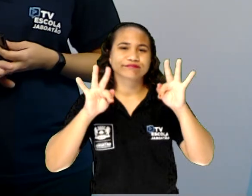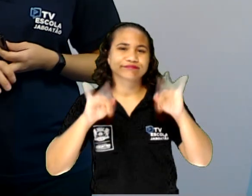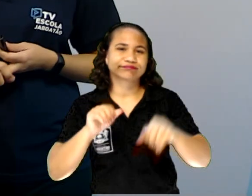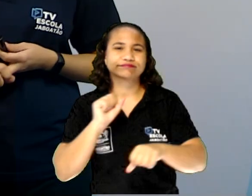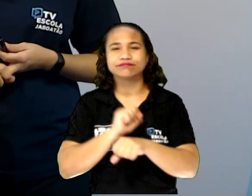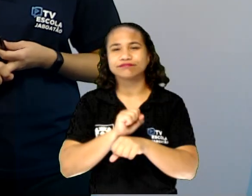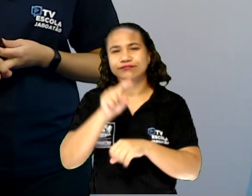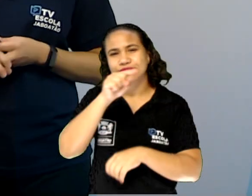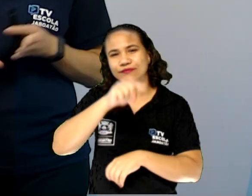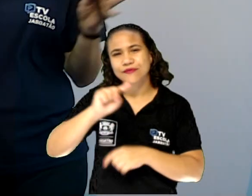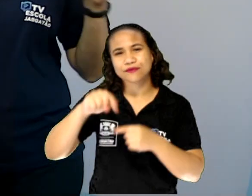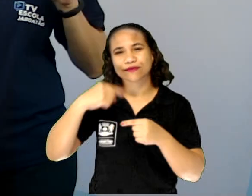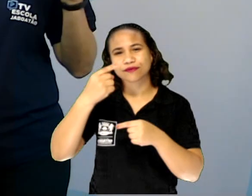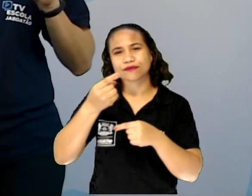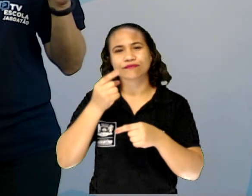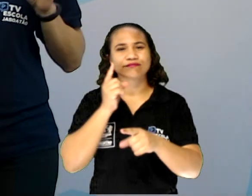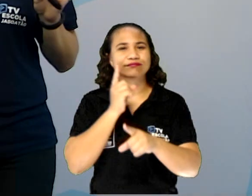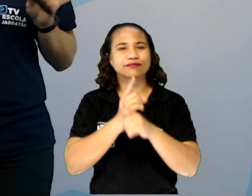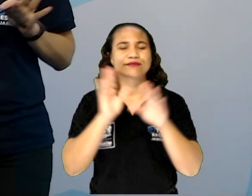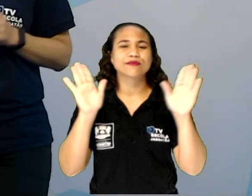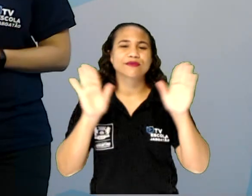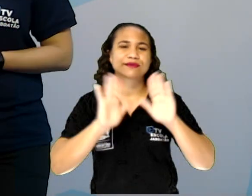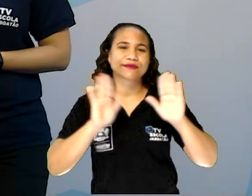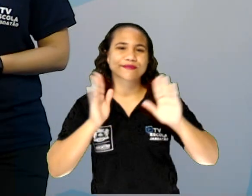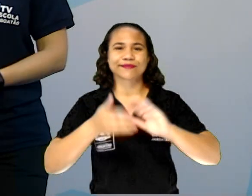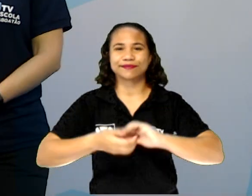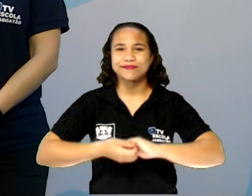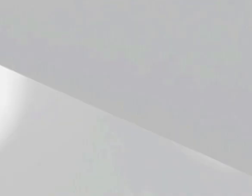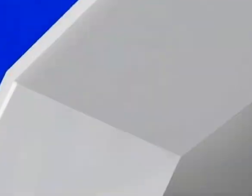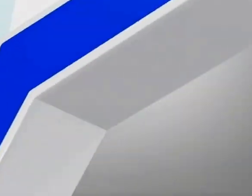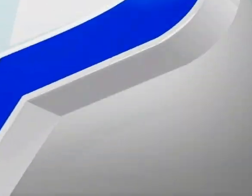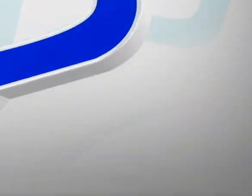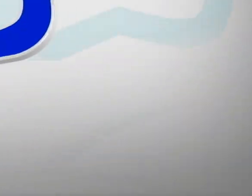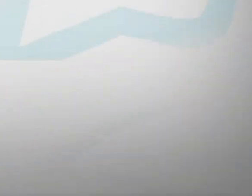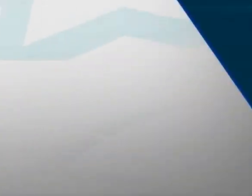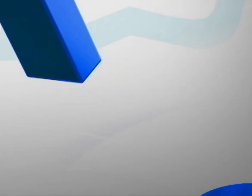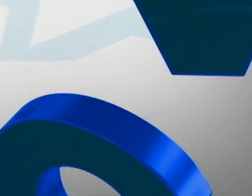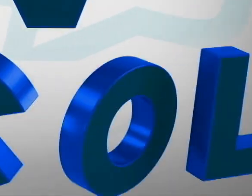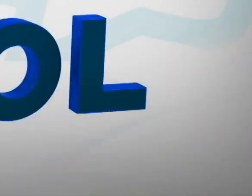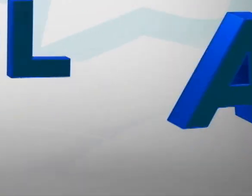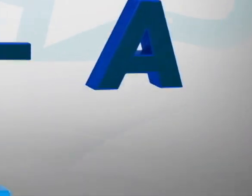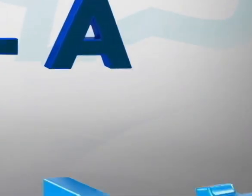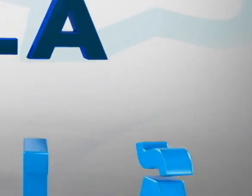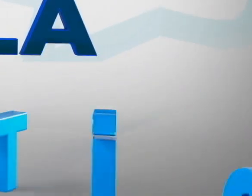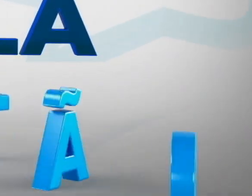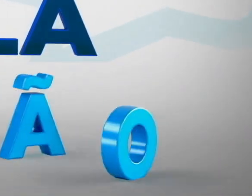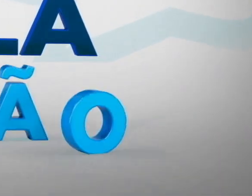Espero vocês no próximo encontro. Bye!